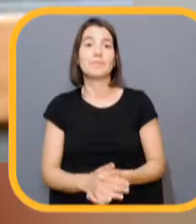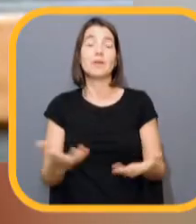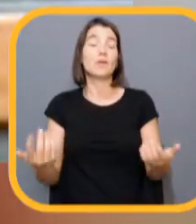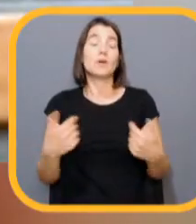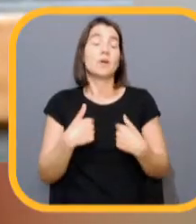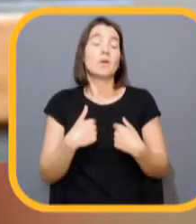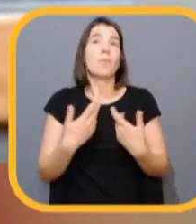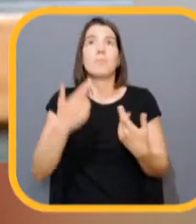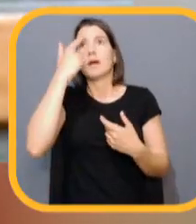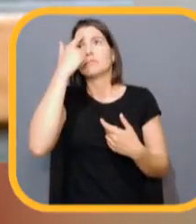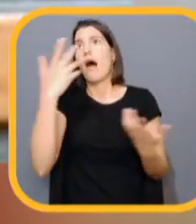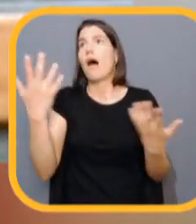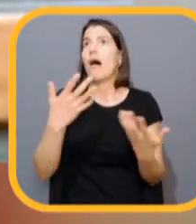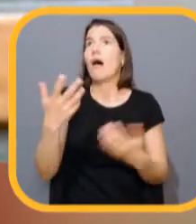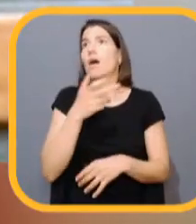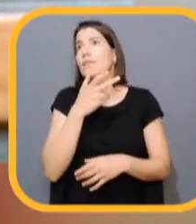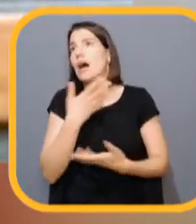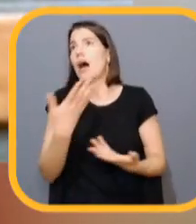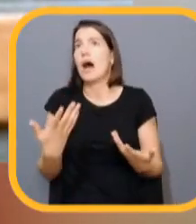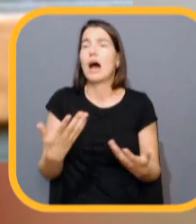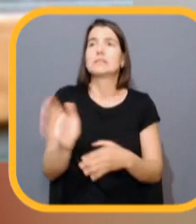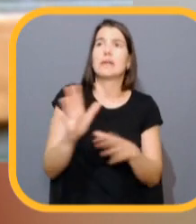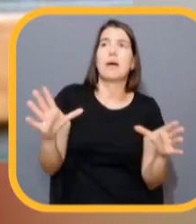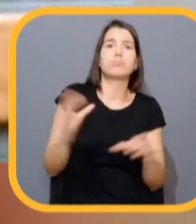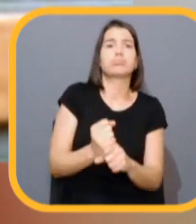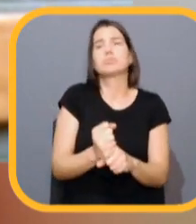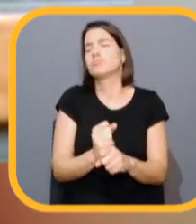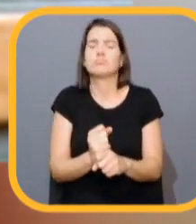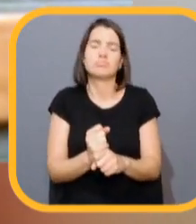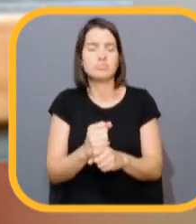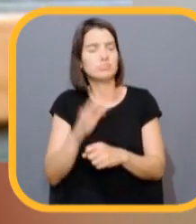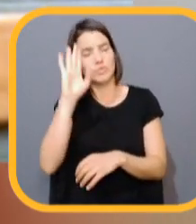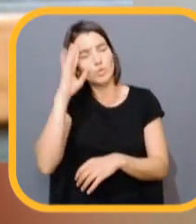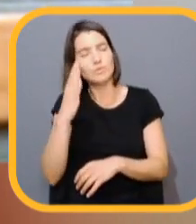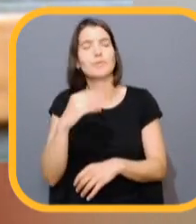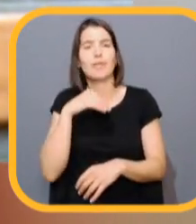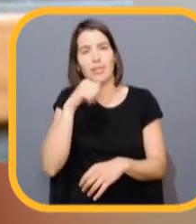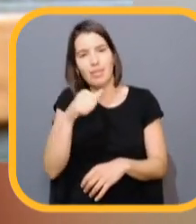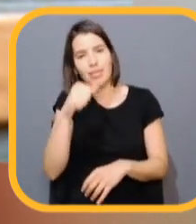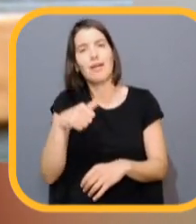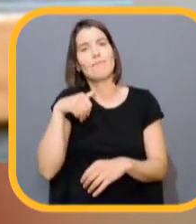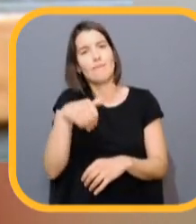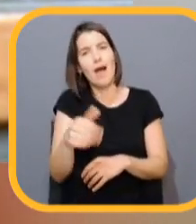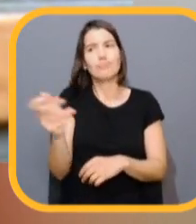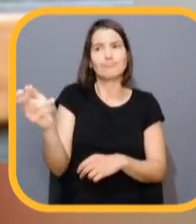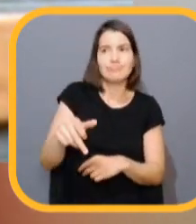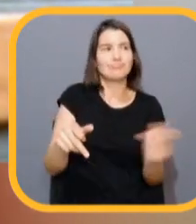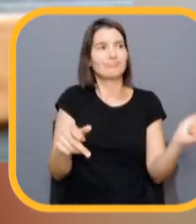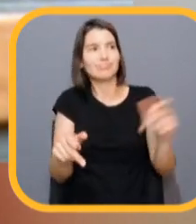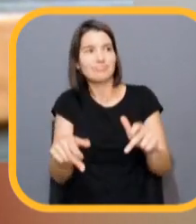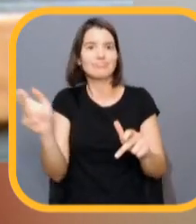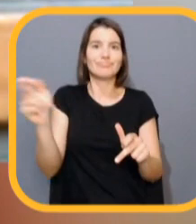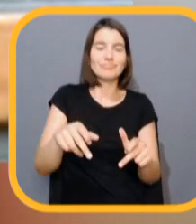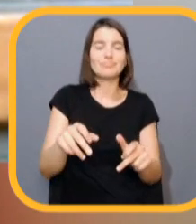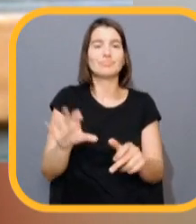não encaro com grande dramatismo e potenciais mortes do cinema, porque sei que irá sempre ressurgir